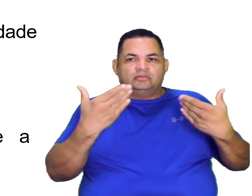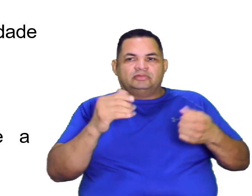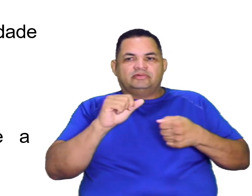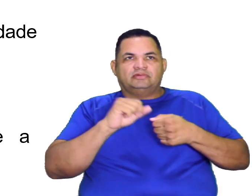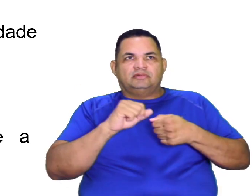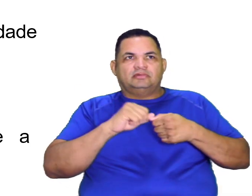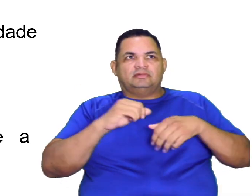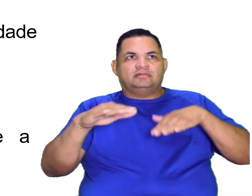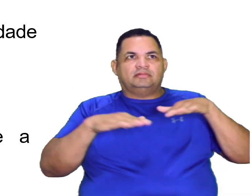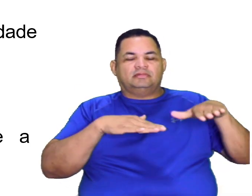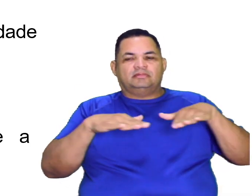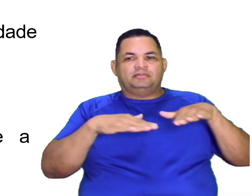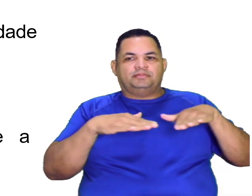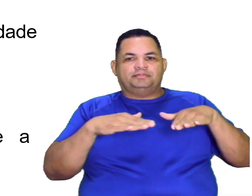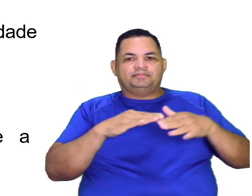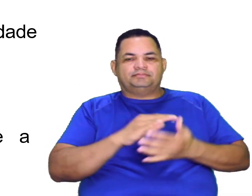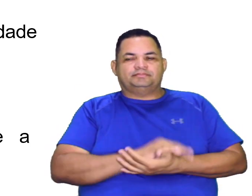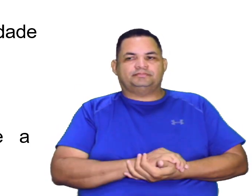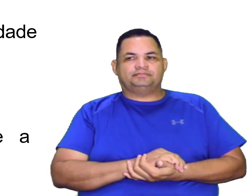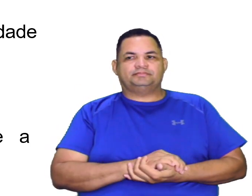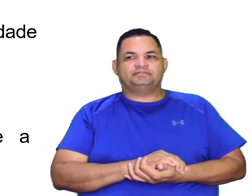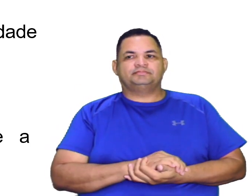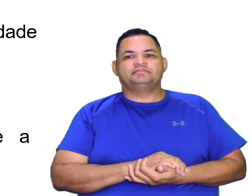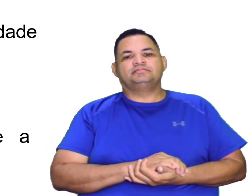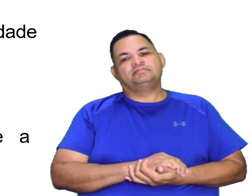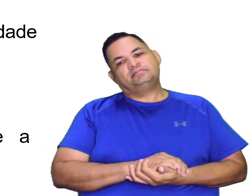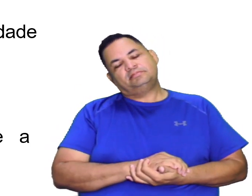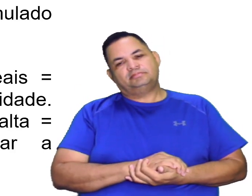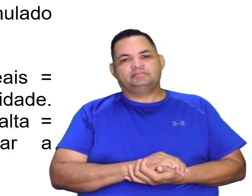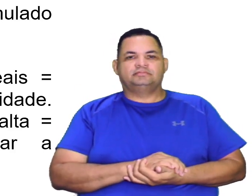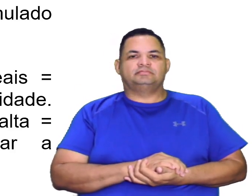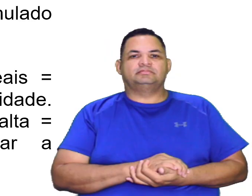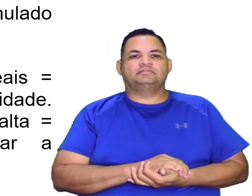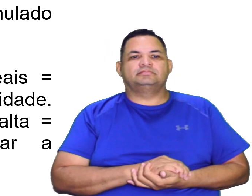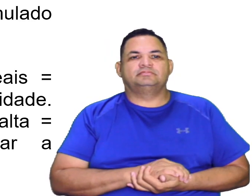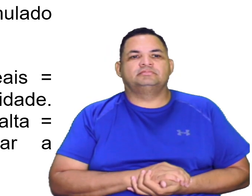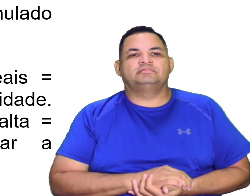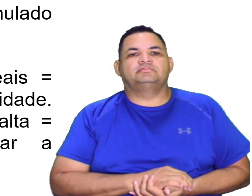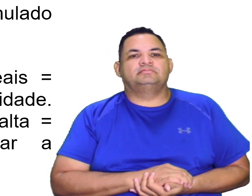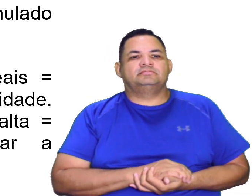por exemplo, um exercício de alta intensidade.